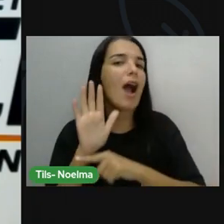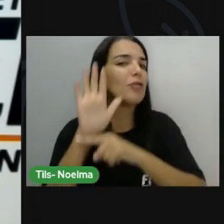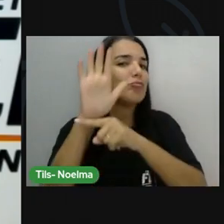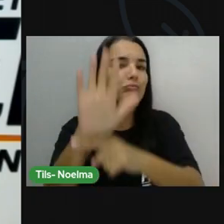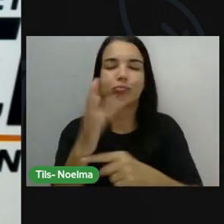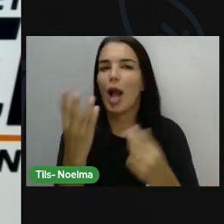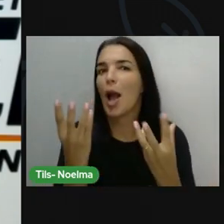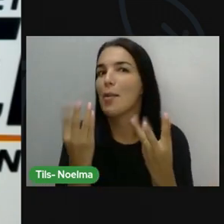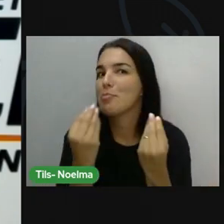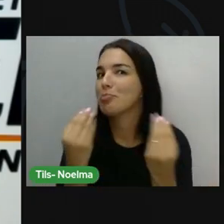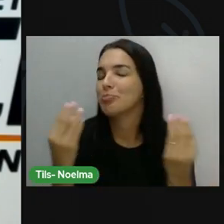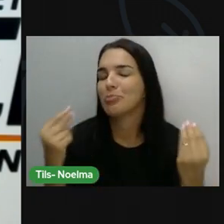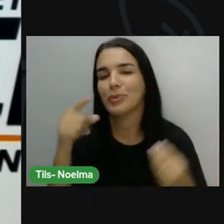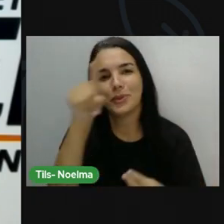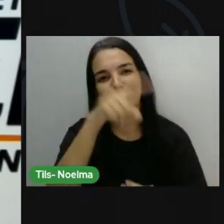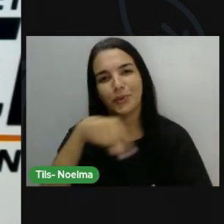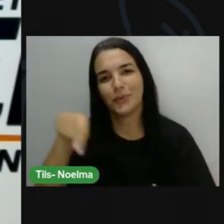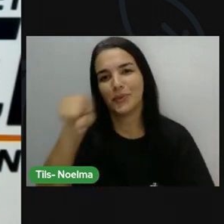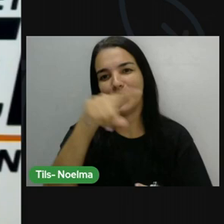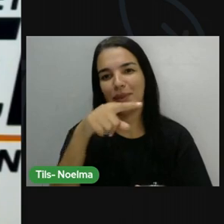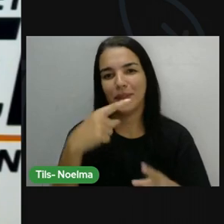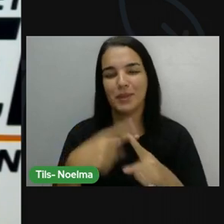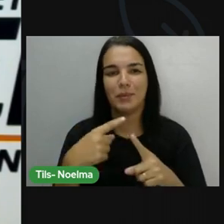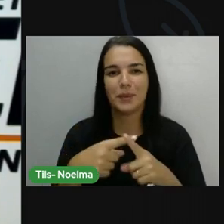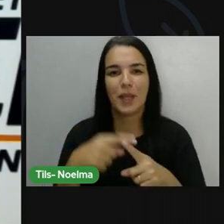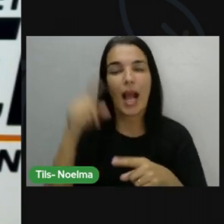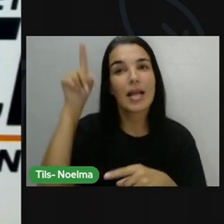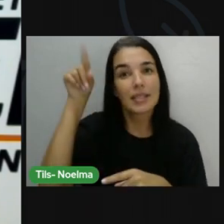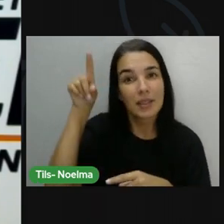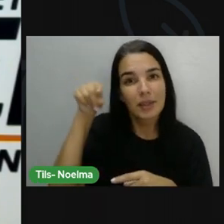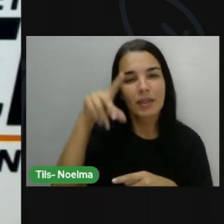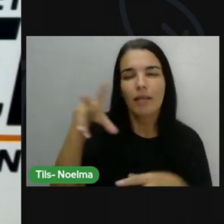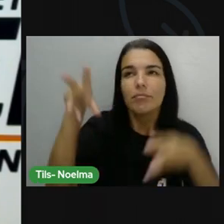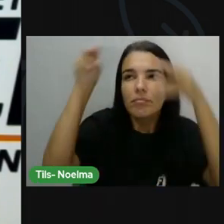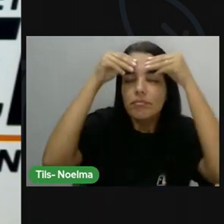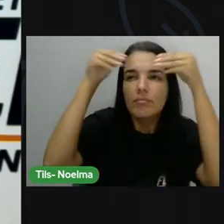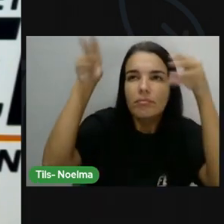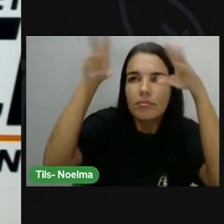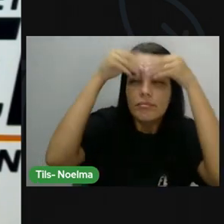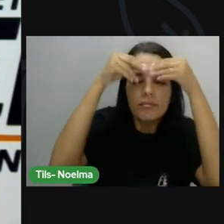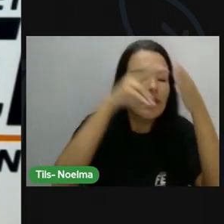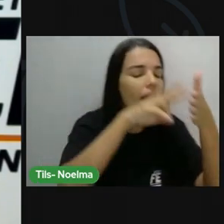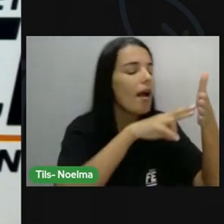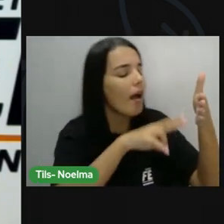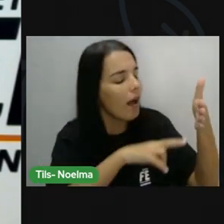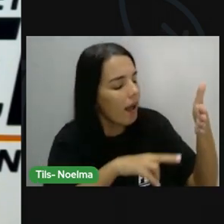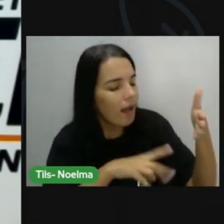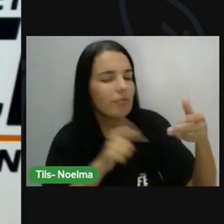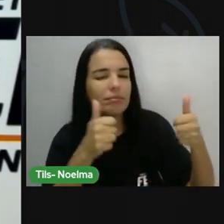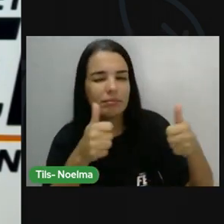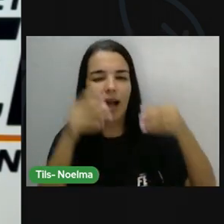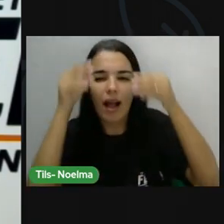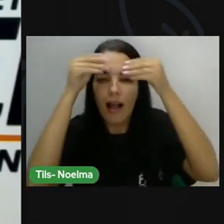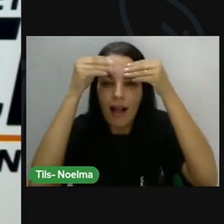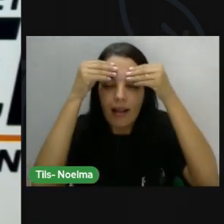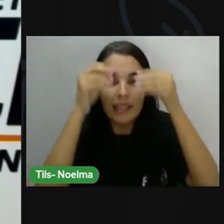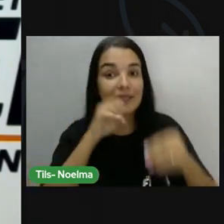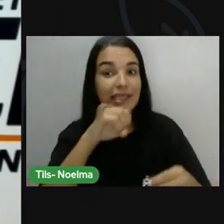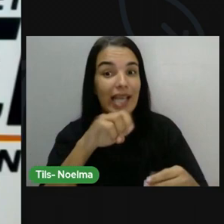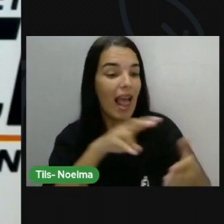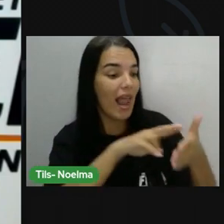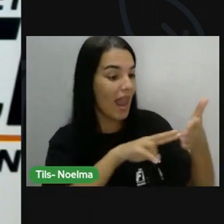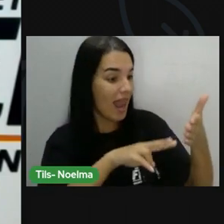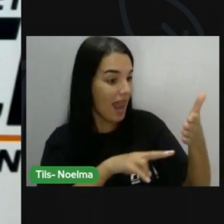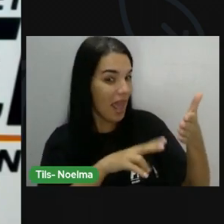muito vocês em relação também à acentuação. Porque, como a gente já vem dizendo nas outras aulas, né? Quem lê